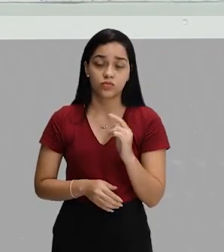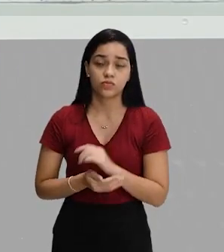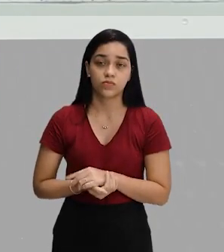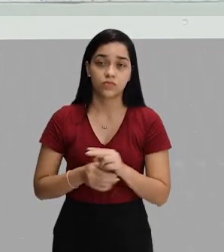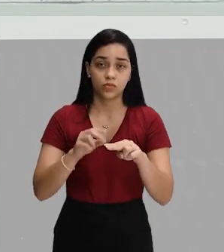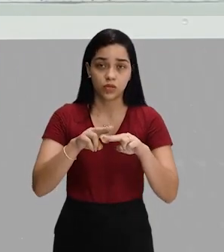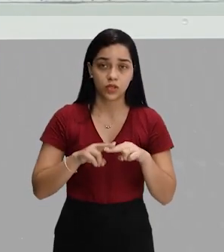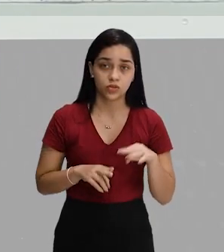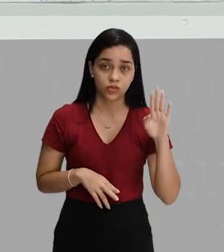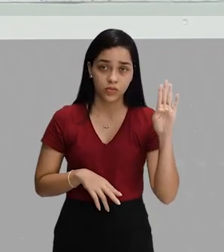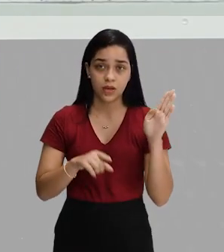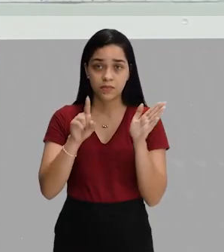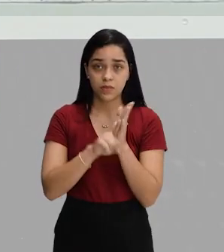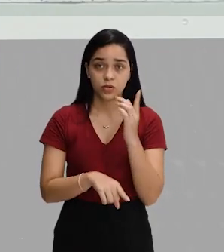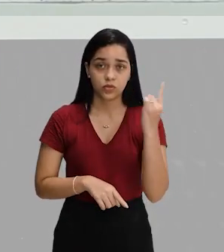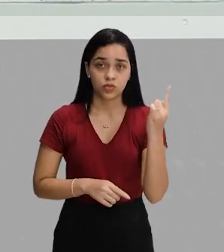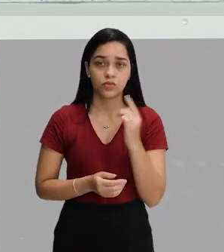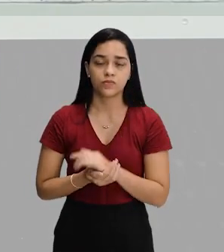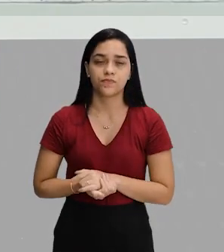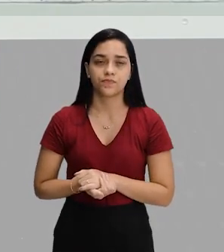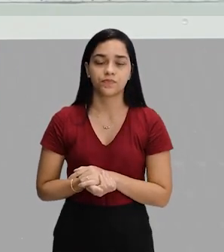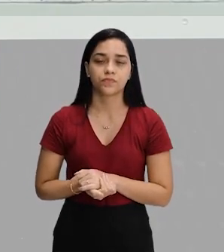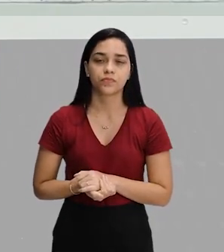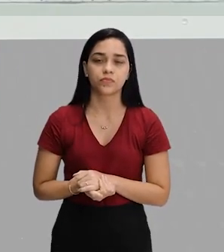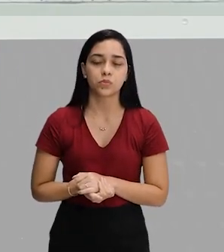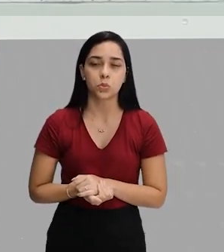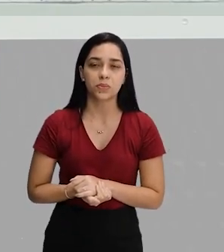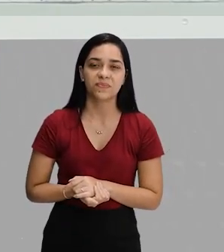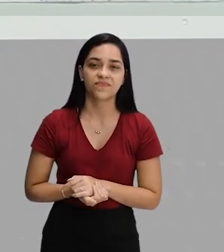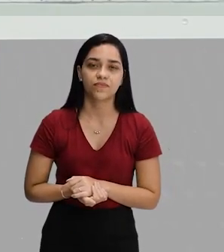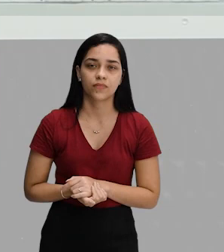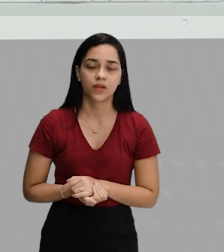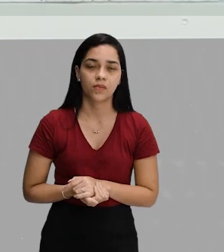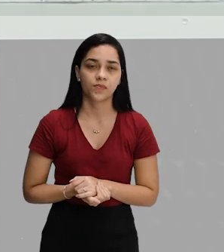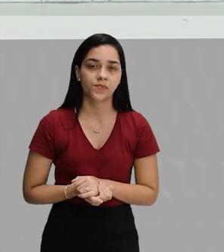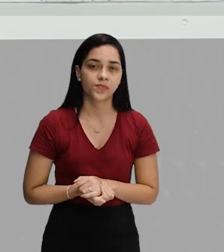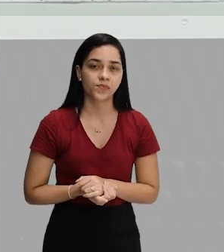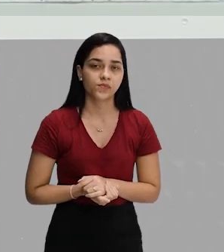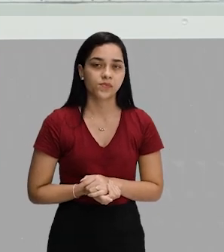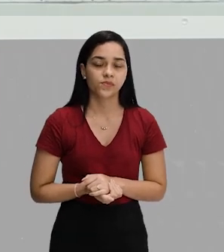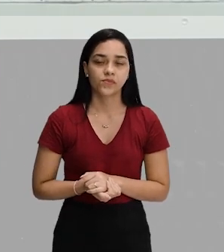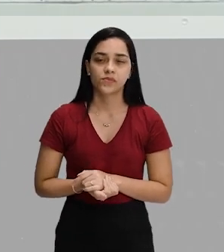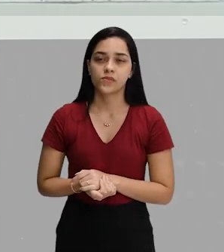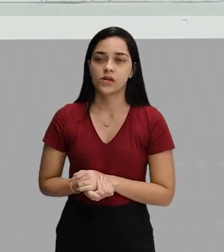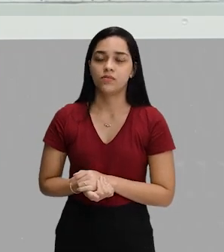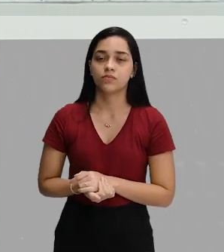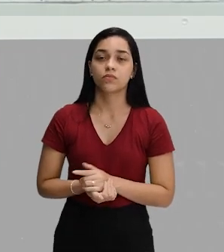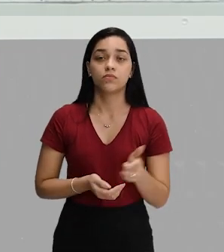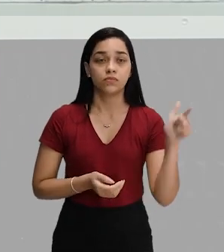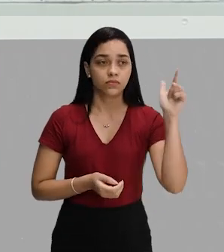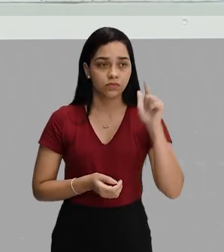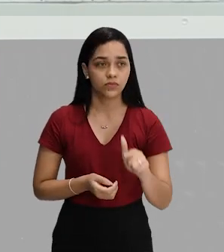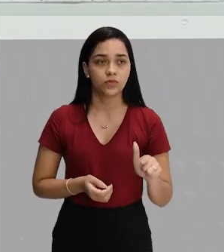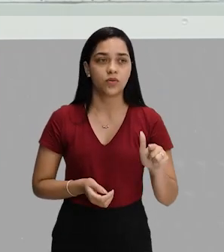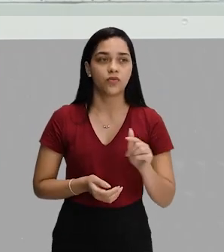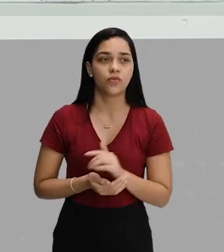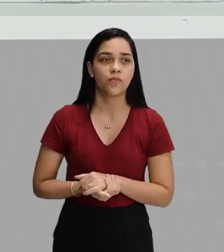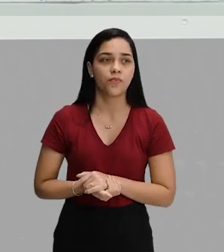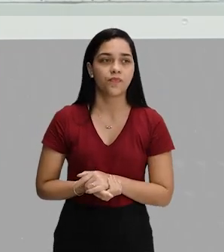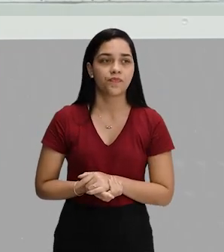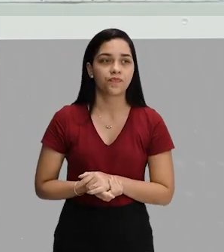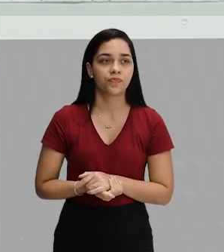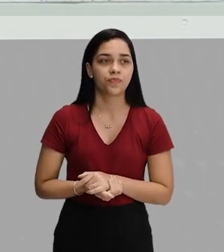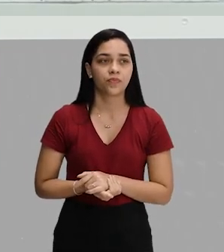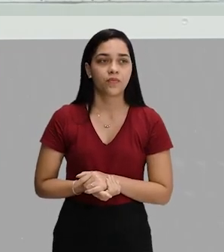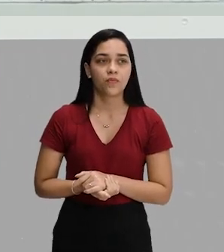o B é menos 1. Pronto. Por último, vamos lá. De novo aqui, ó. E acabei repetindo a mesma,